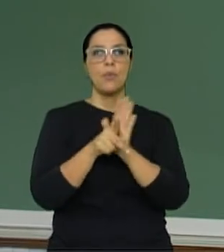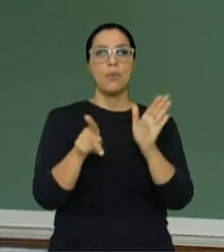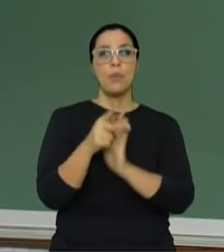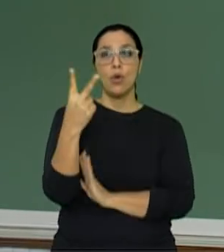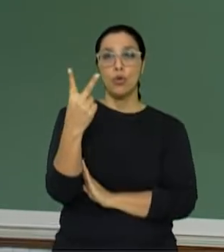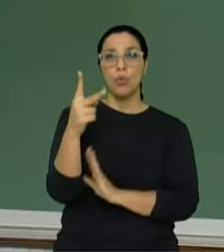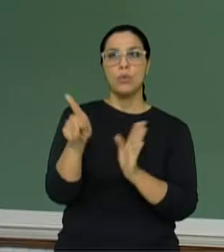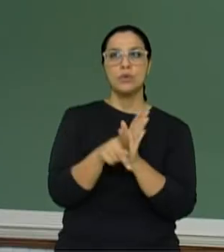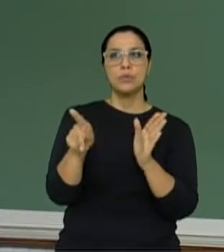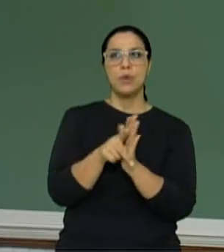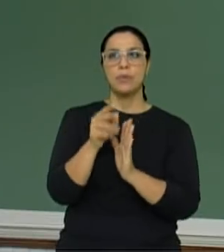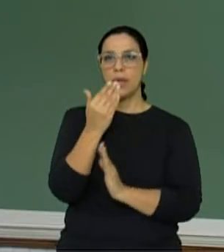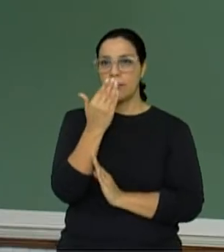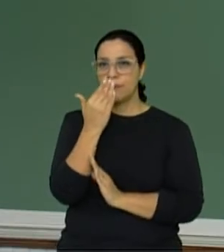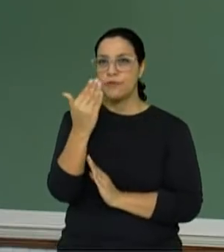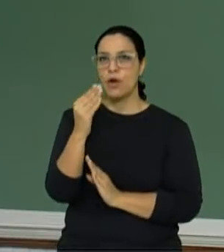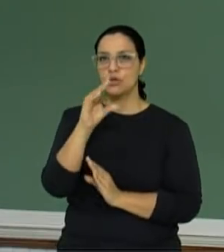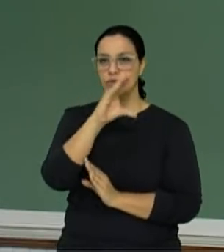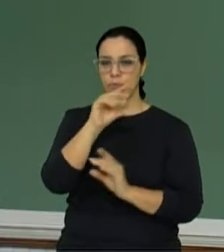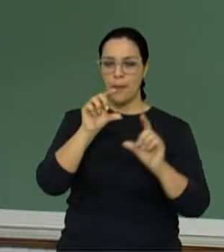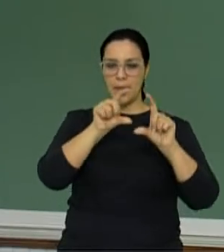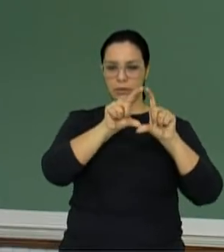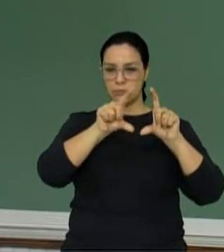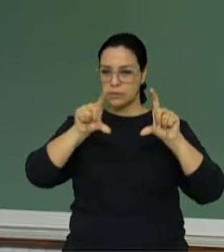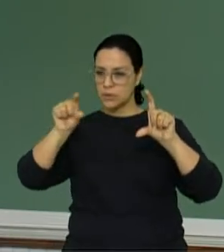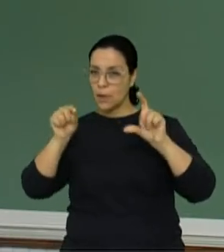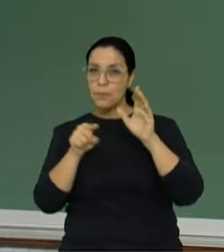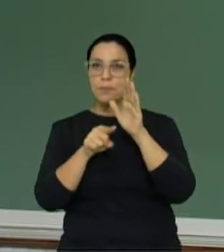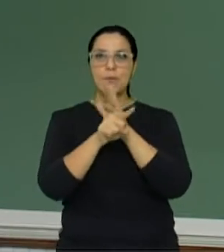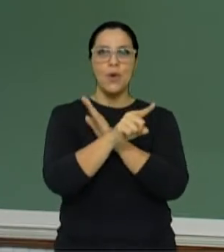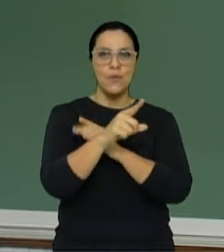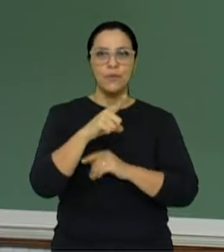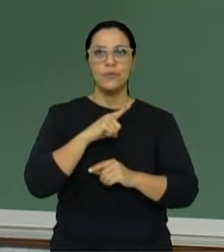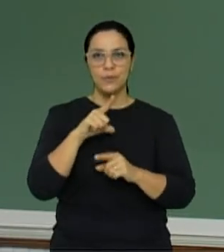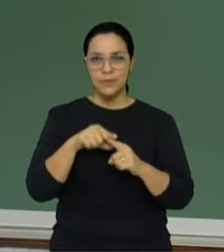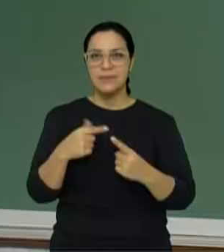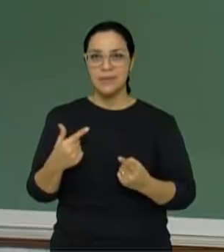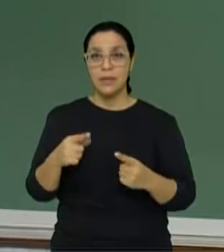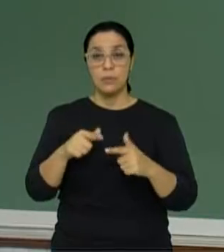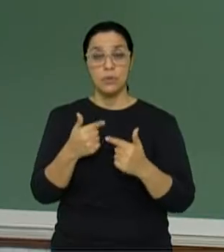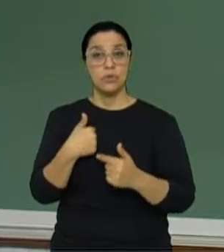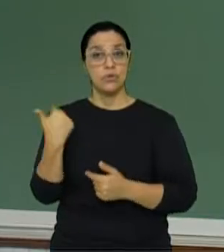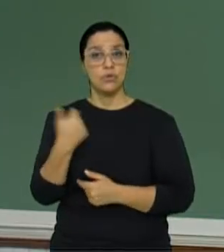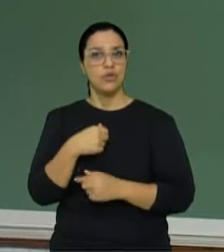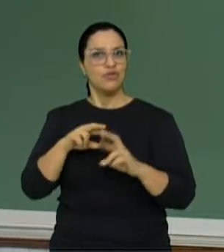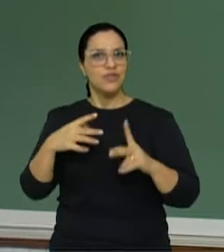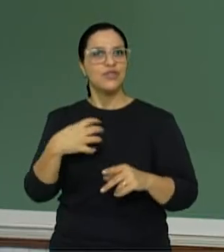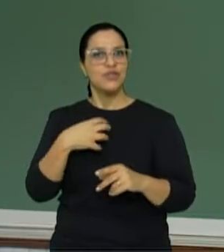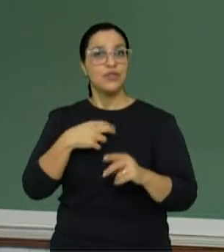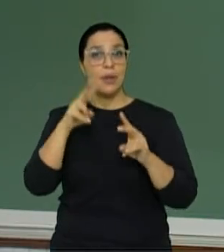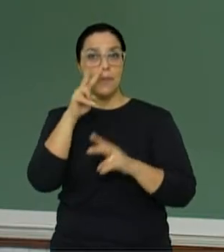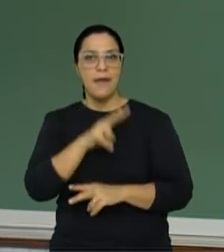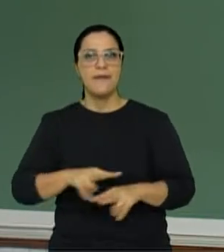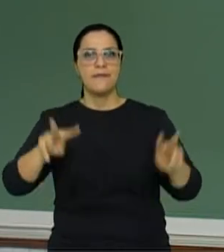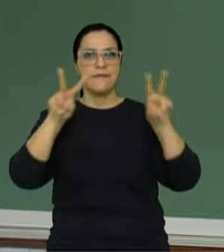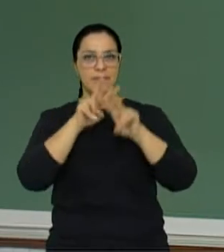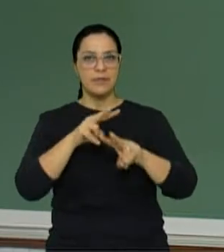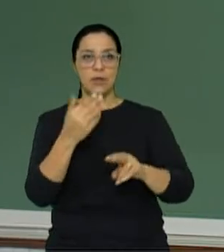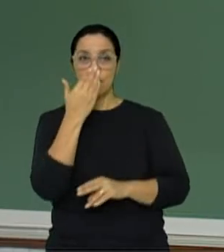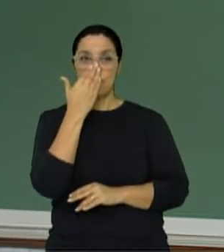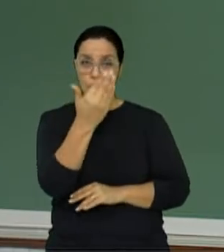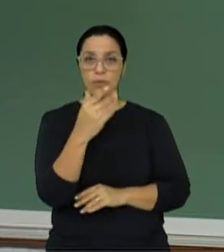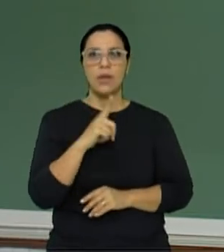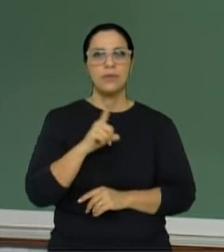2 delas, elas estão com uma certa profundidade. E isso faz diferença na minha vista. Então, essa daqui seria a